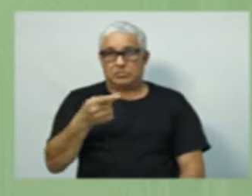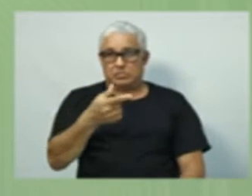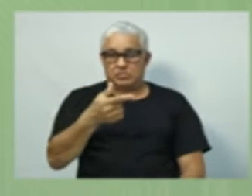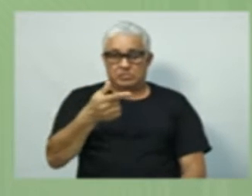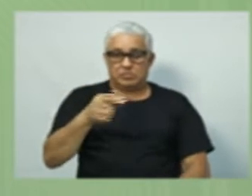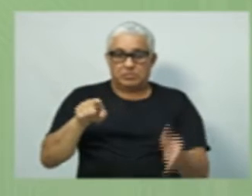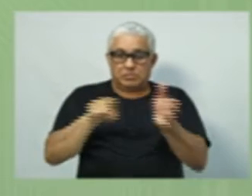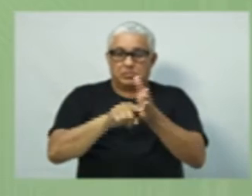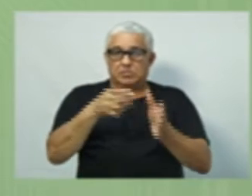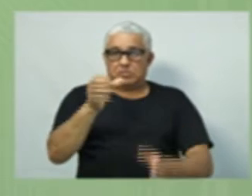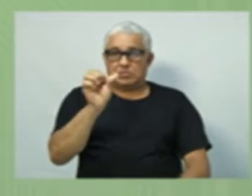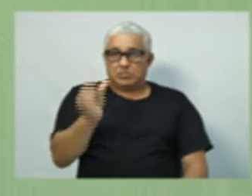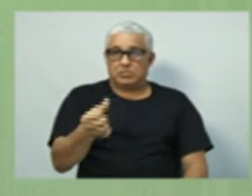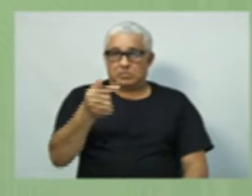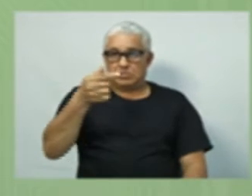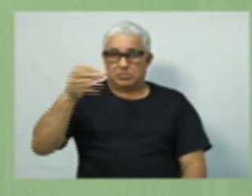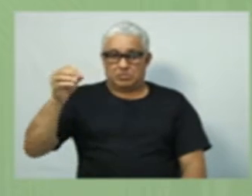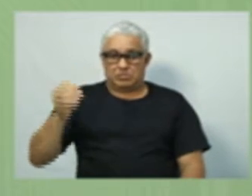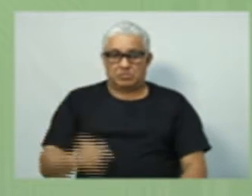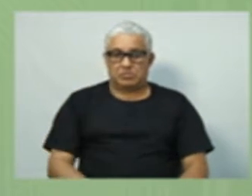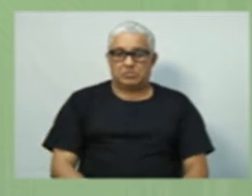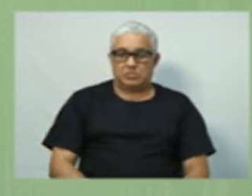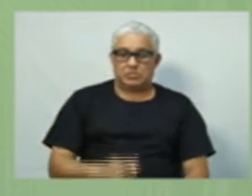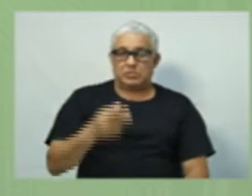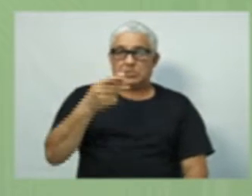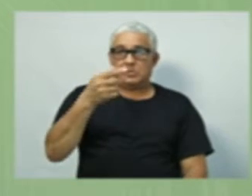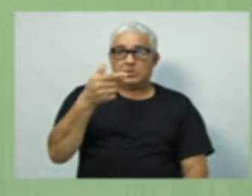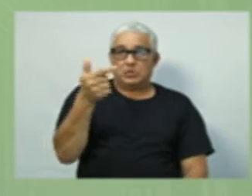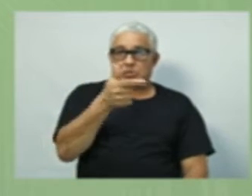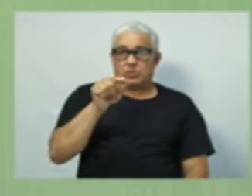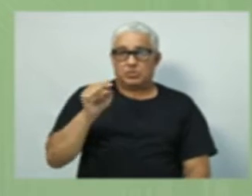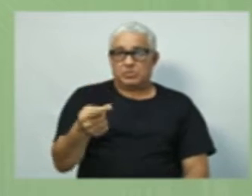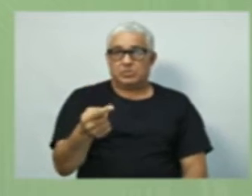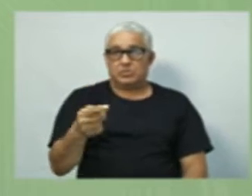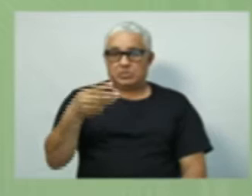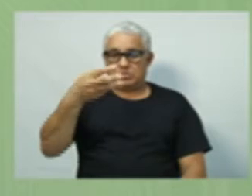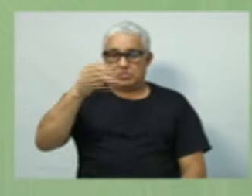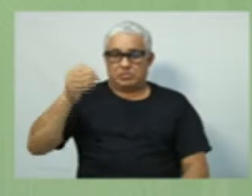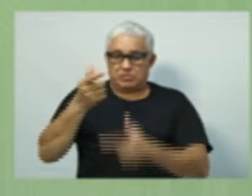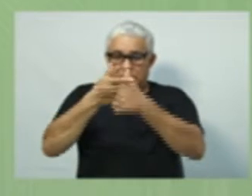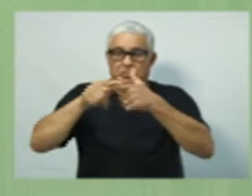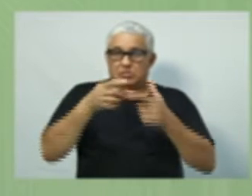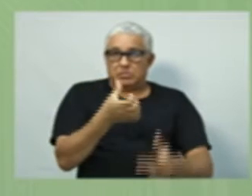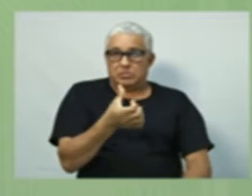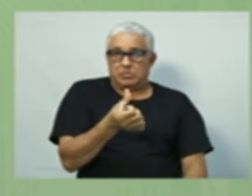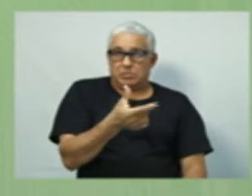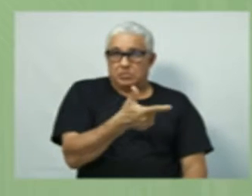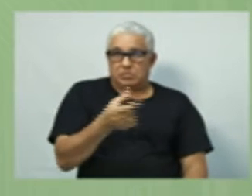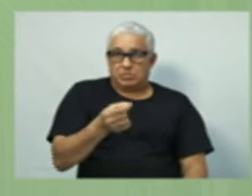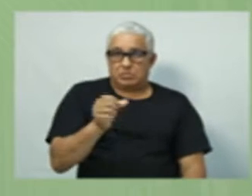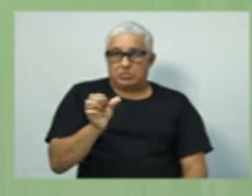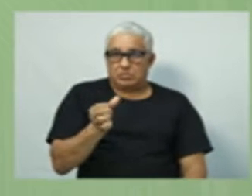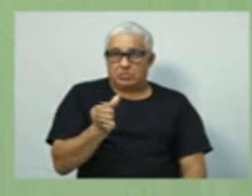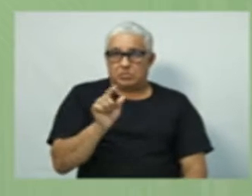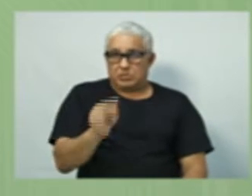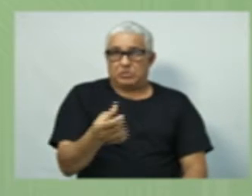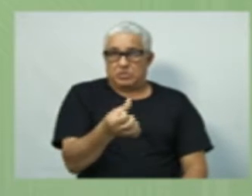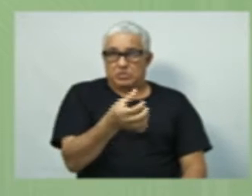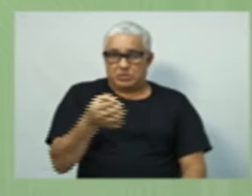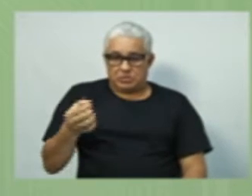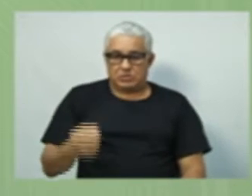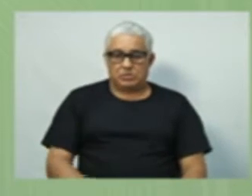22 mil e 300 / 20.600 chega na minha liquidez seca quer 10